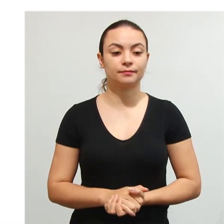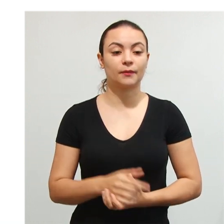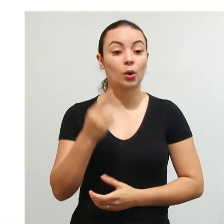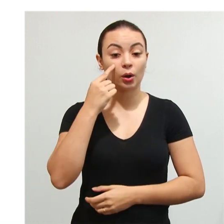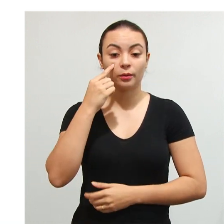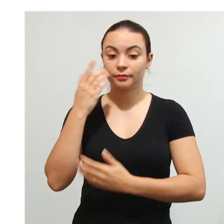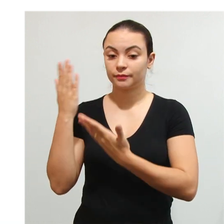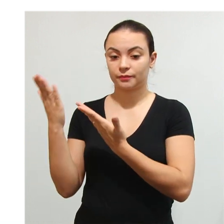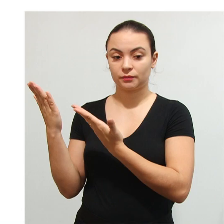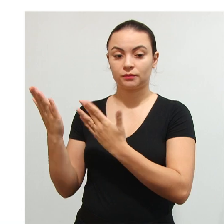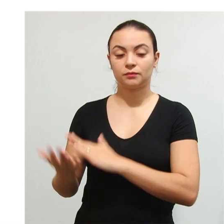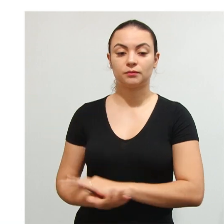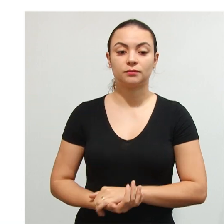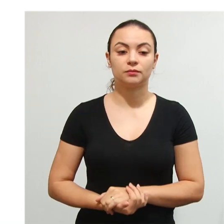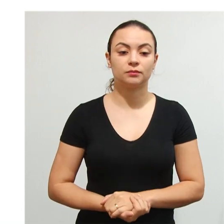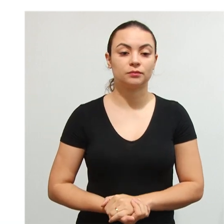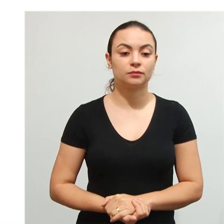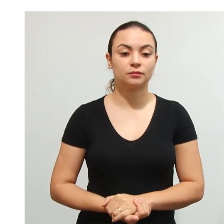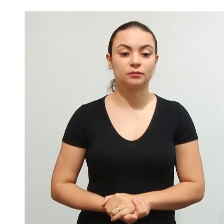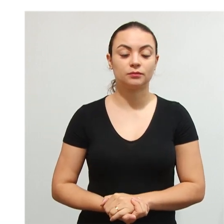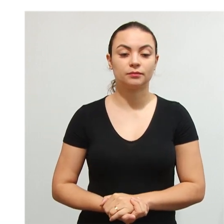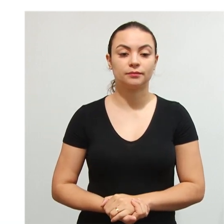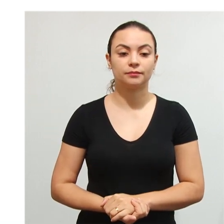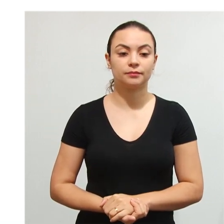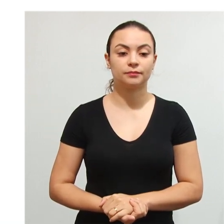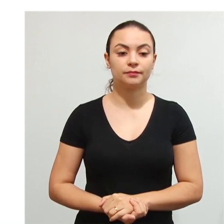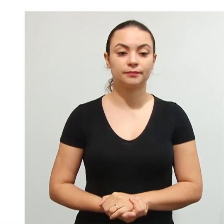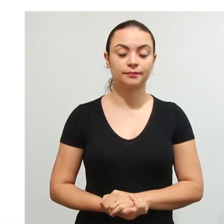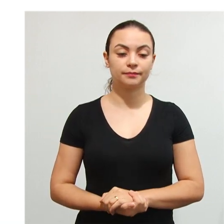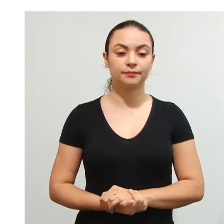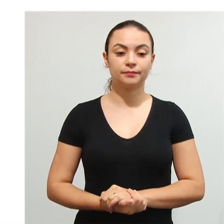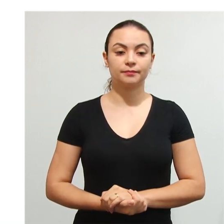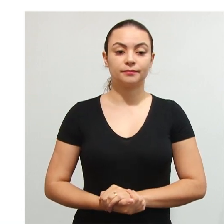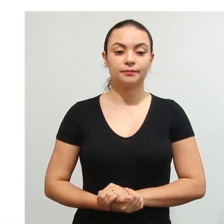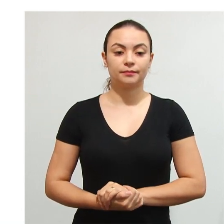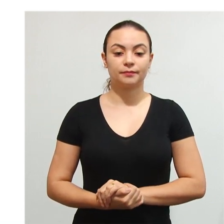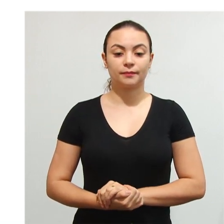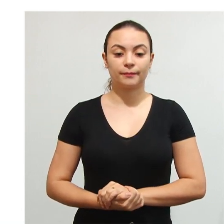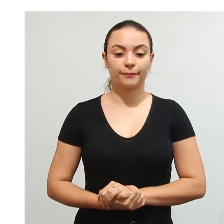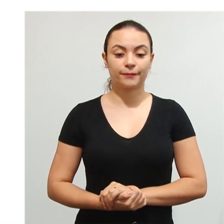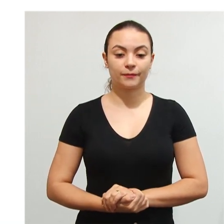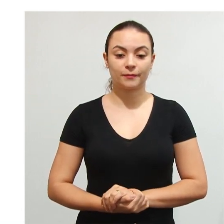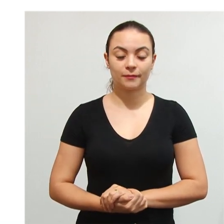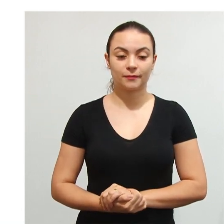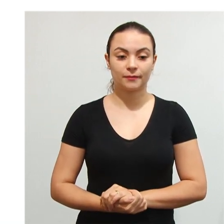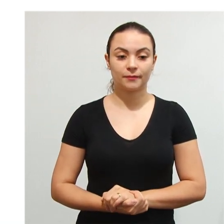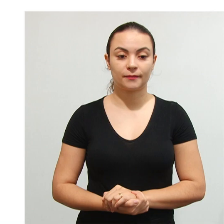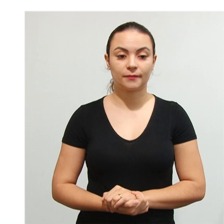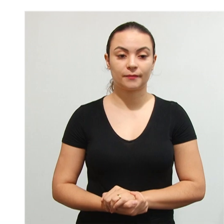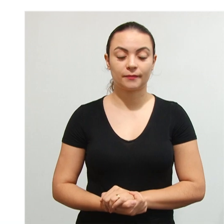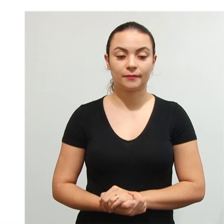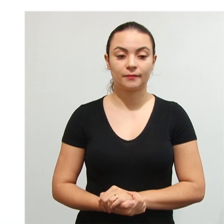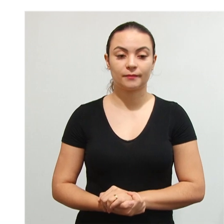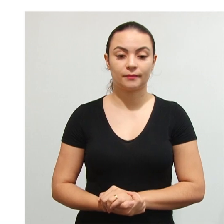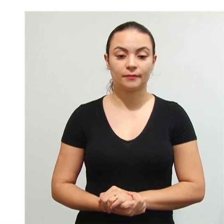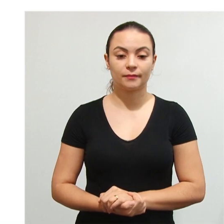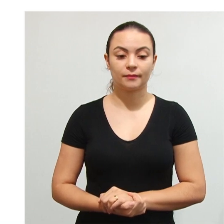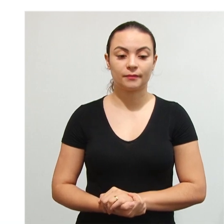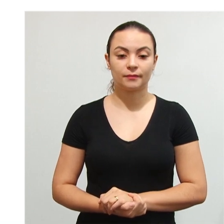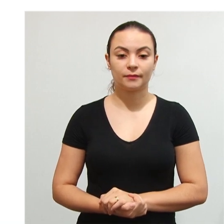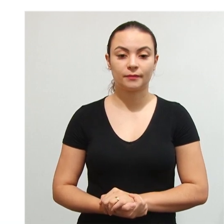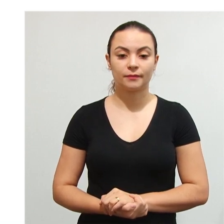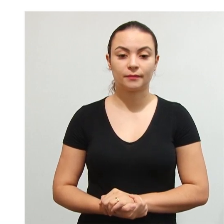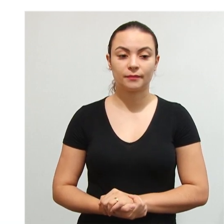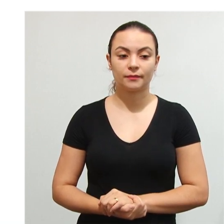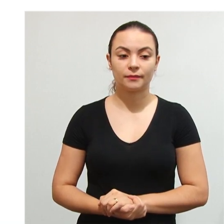Qual deveria ter sido a taxa colocar aqui o n a taxa que fosse cobrada